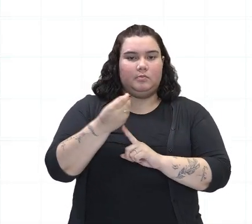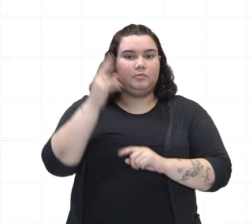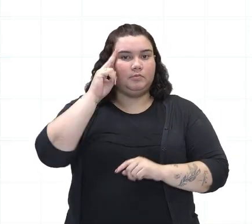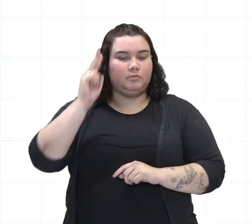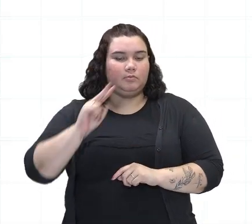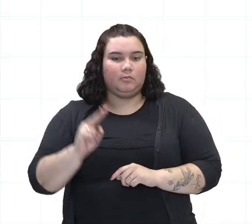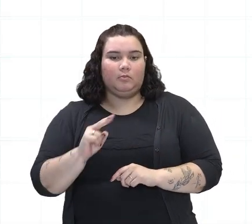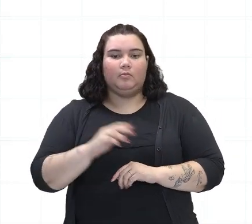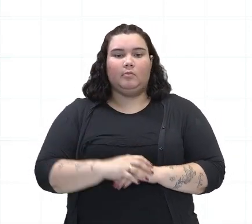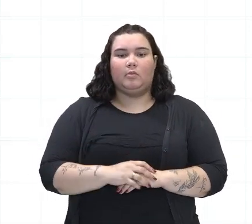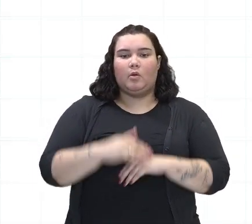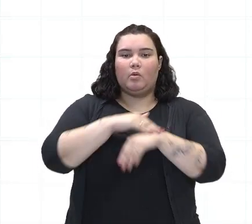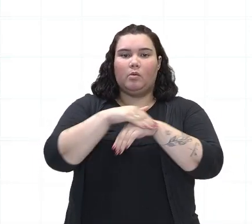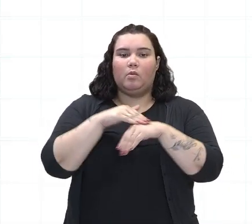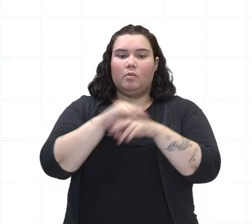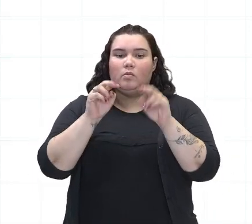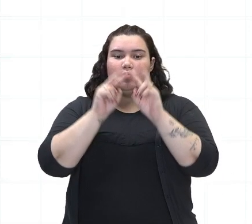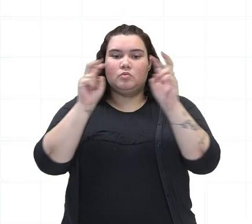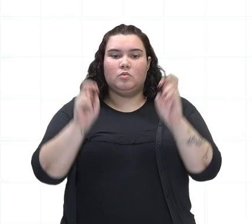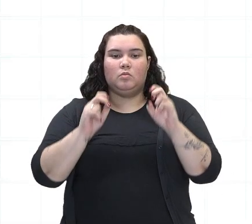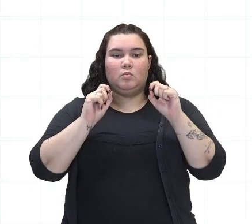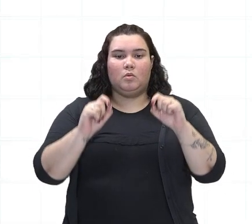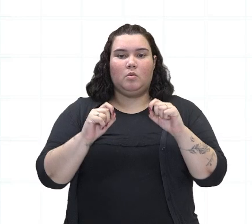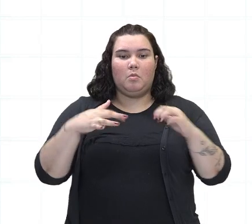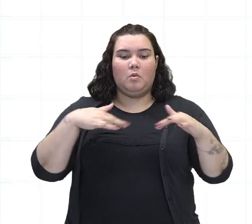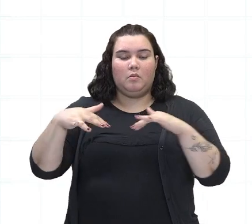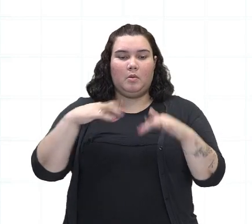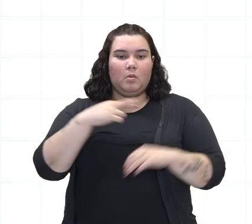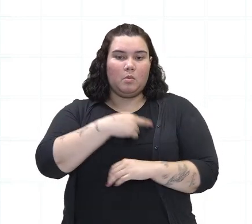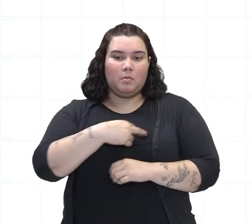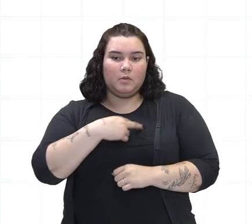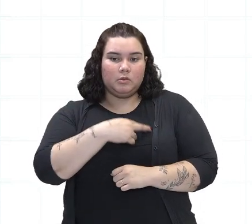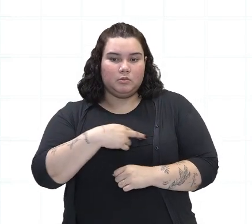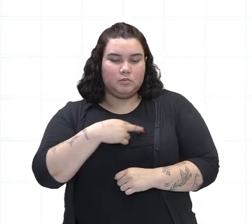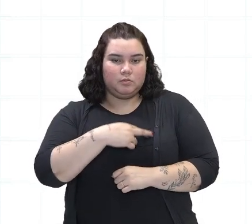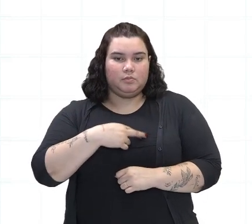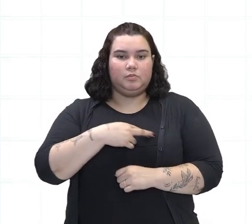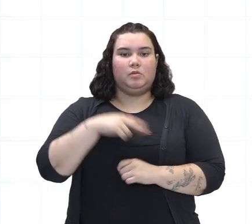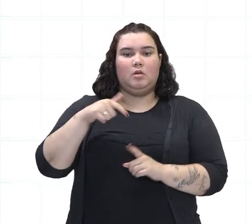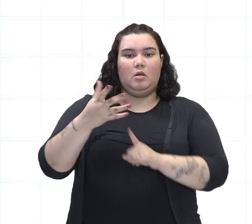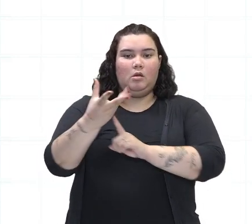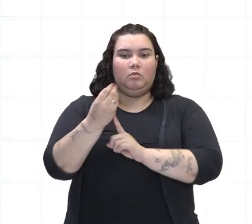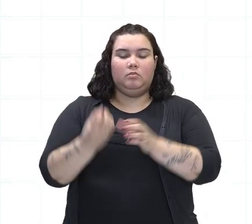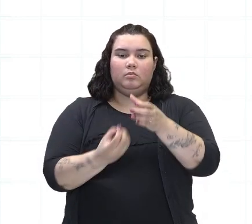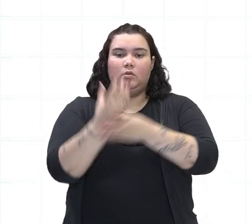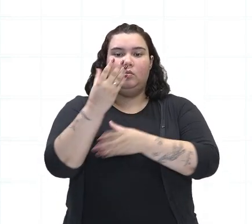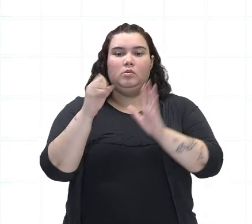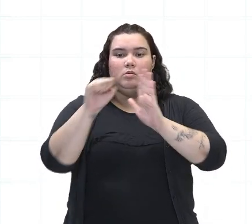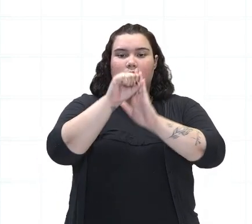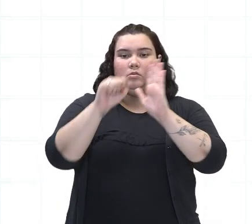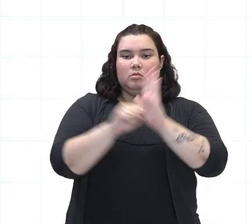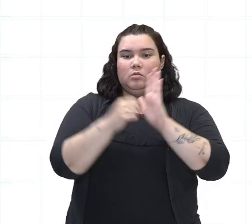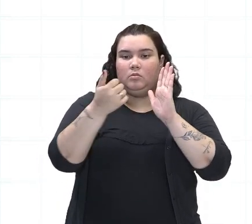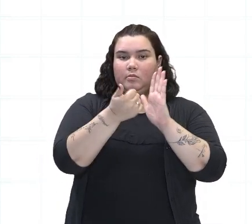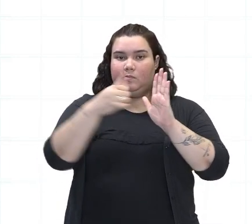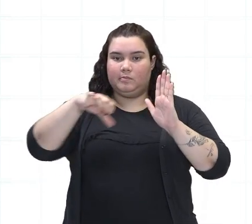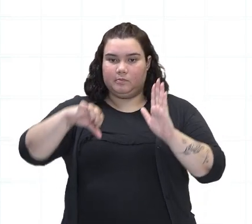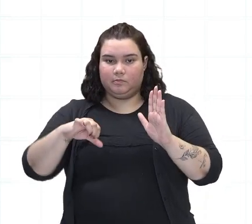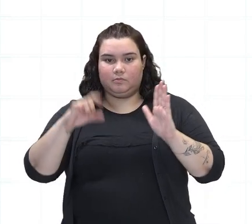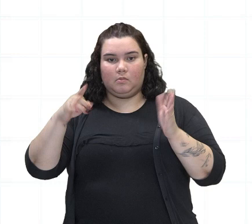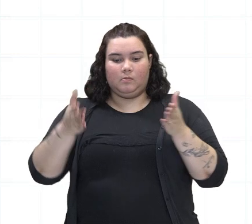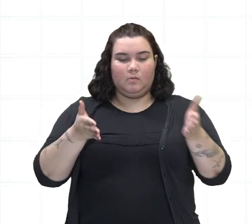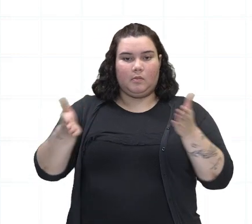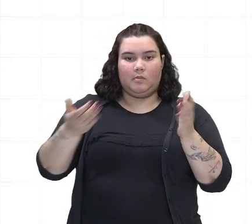conversou sobre um movimento chamado romantismo. O romantismo na arte surgiu no início do século XIX, que é uma